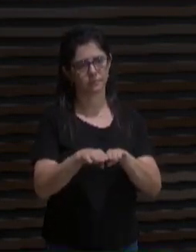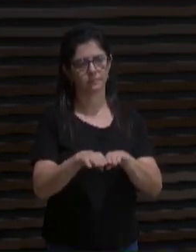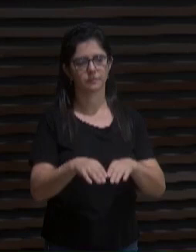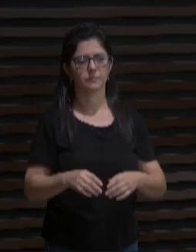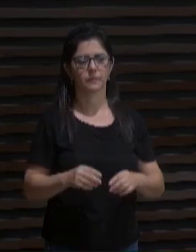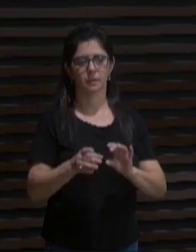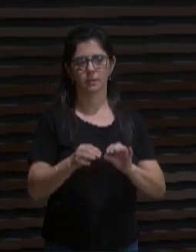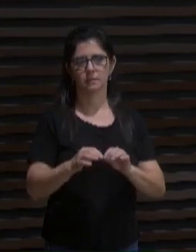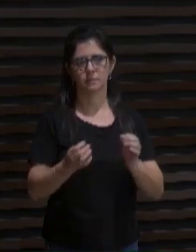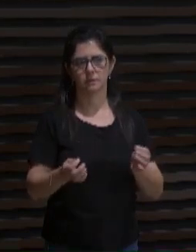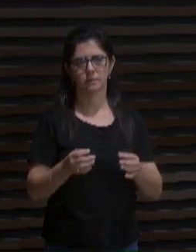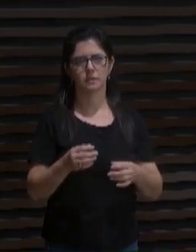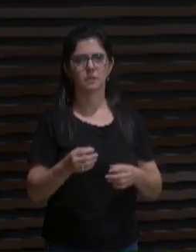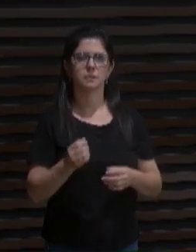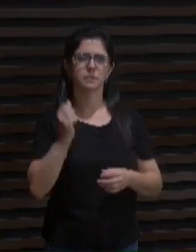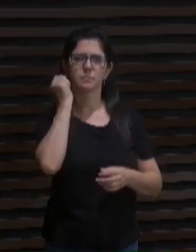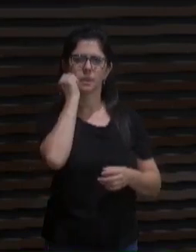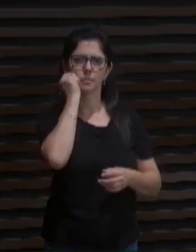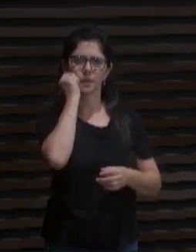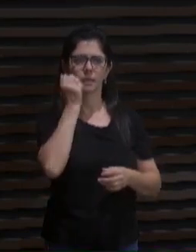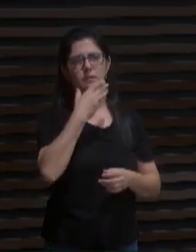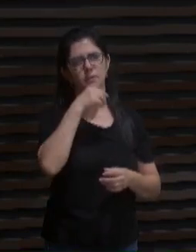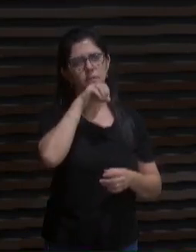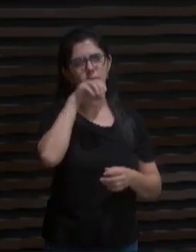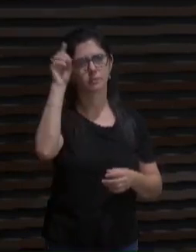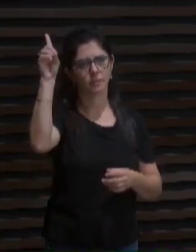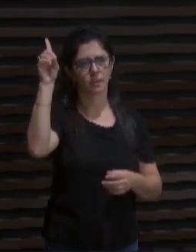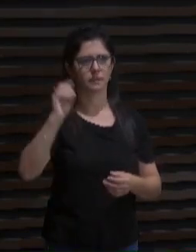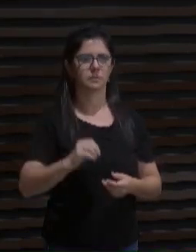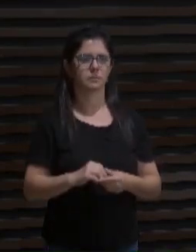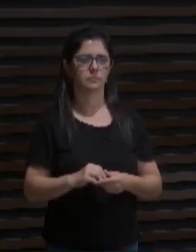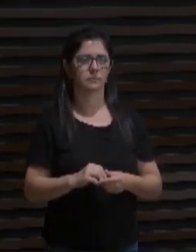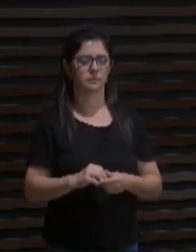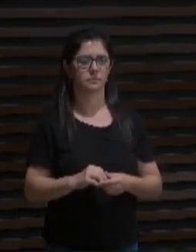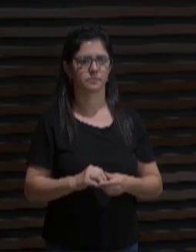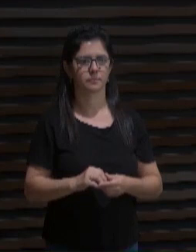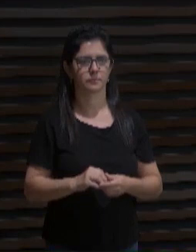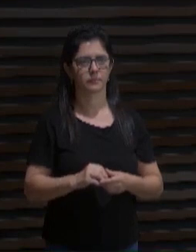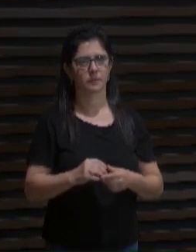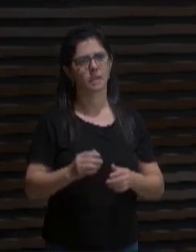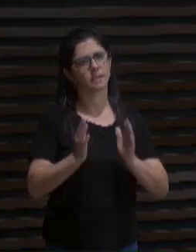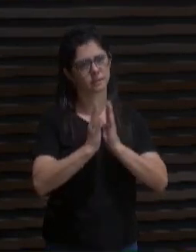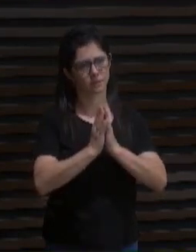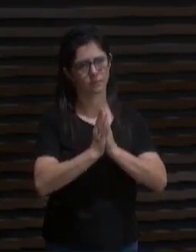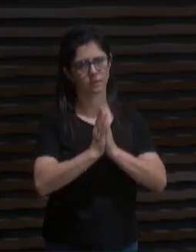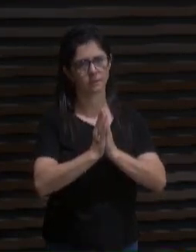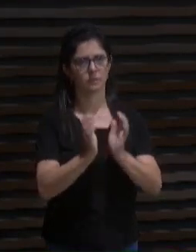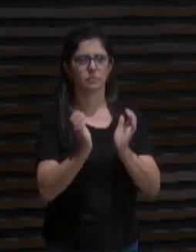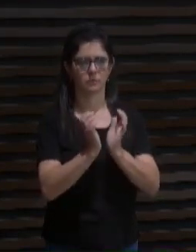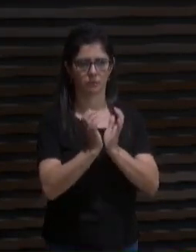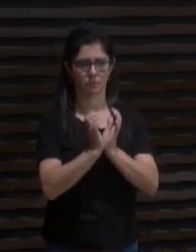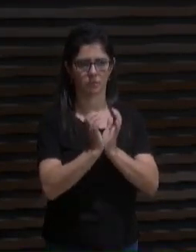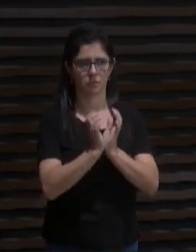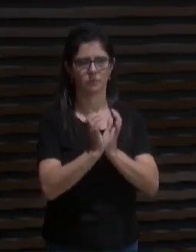pai, de papai, a minha intimidade com o Senhor, eu estou dizendo tudo isso. Então essa oração coletiva, isso aqui eu devo